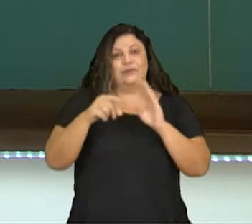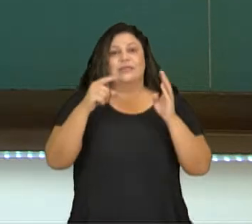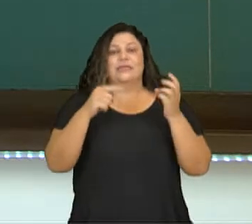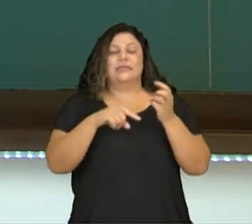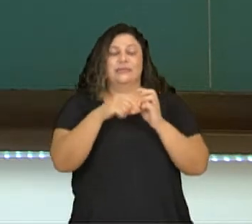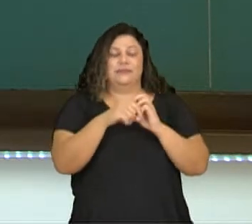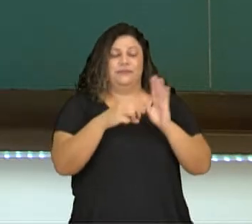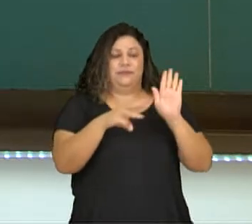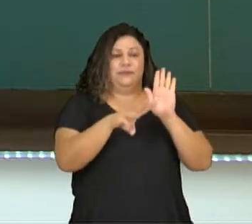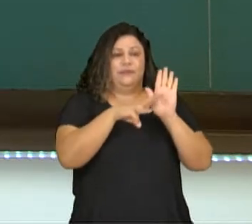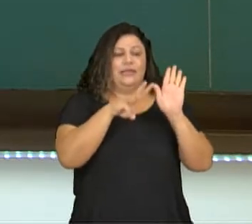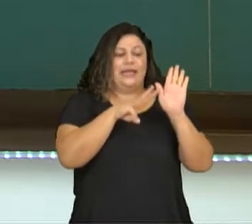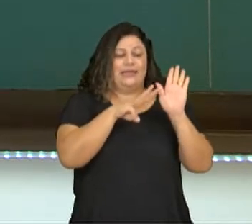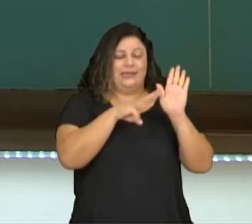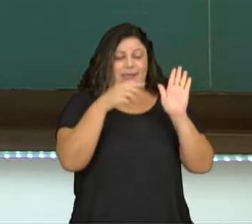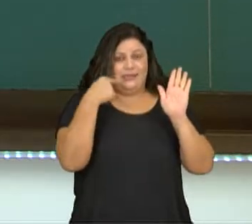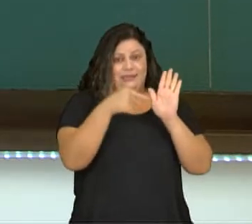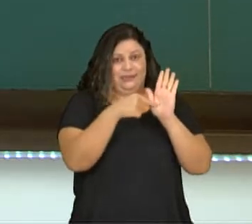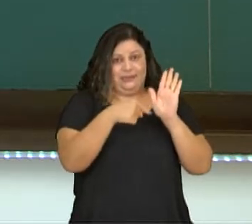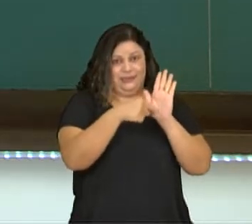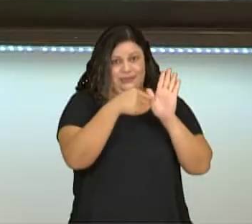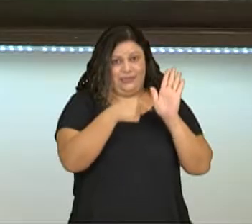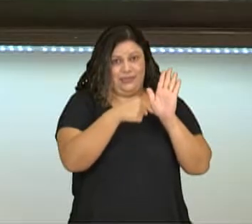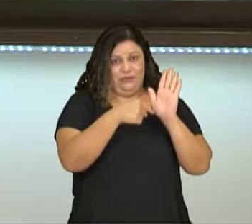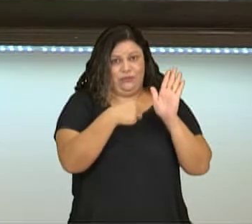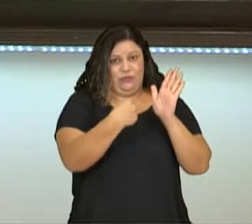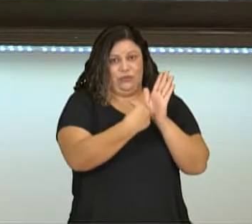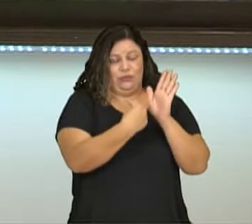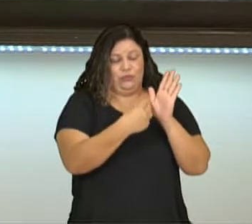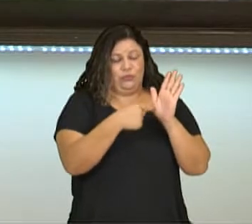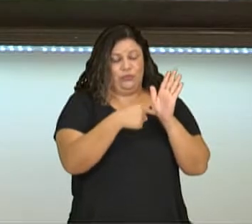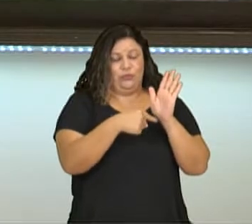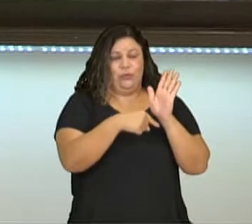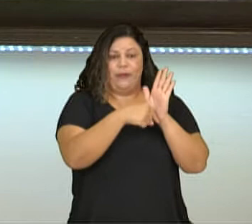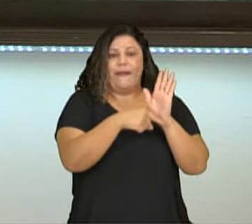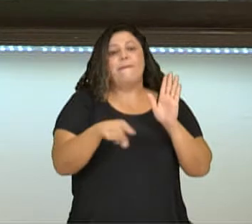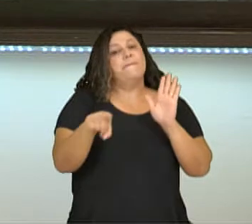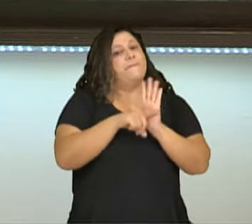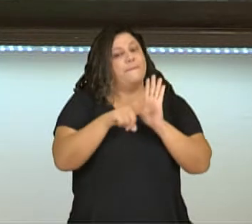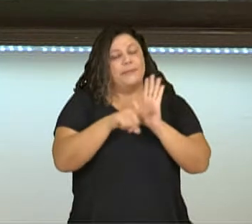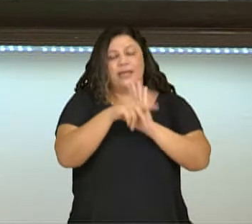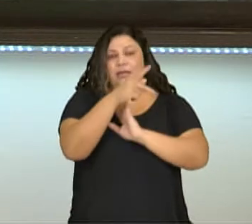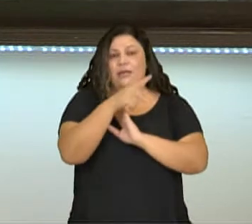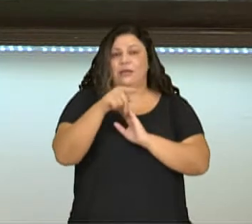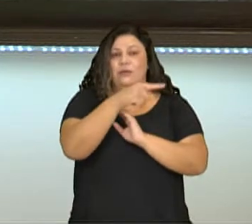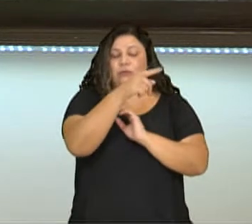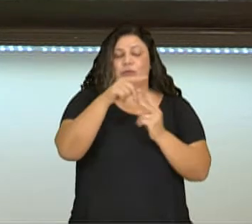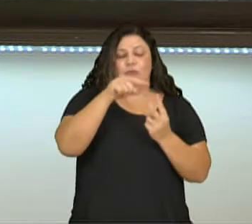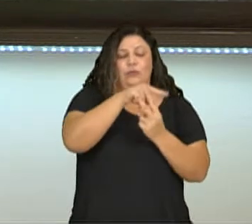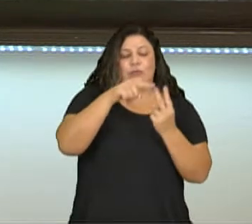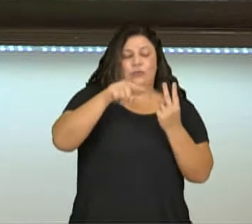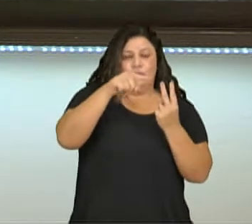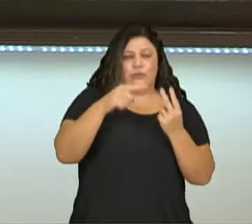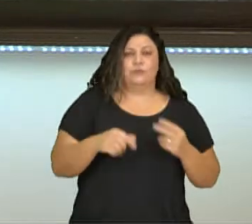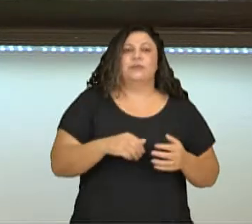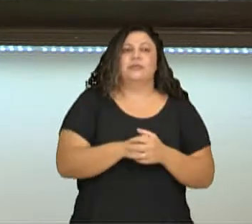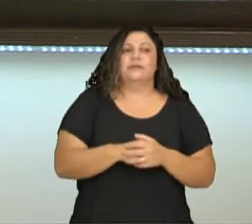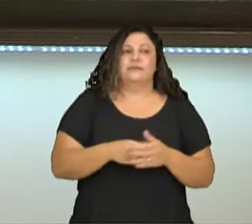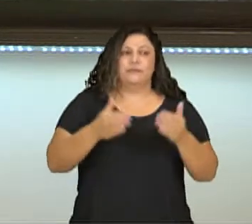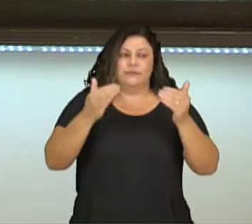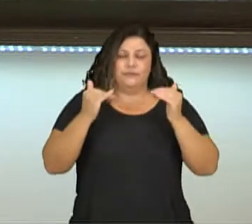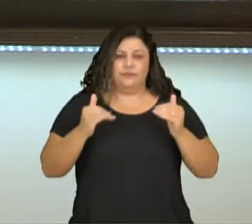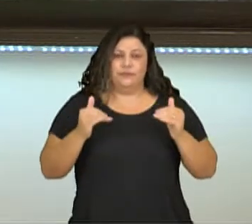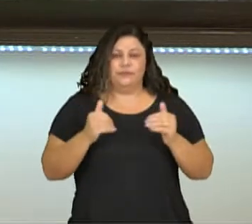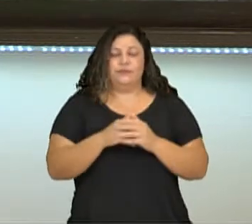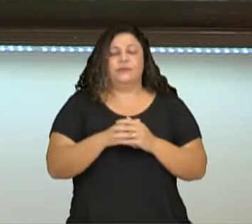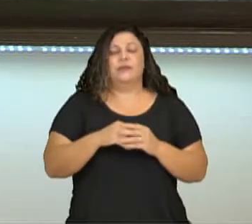fazer a diferença, o ângulo menos o π. E se o ângulo estiver no quarto quadrante, vocês vão calcular 2π menos